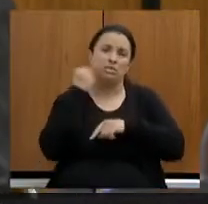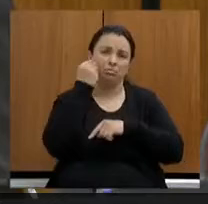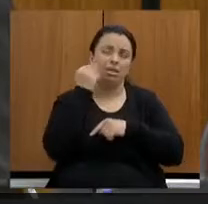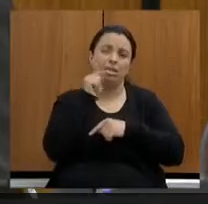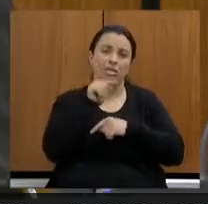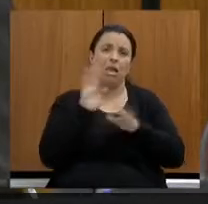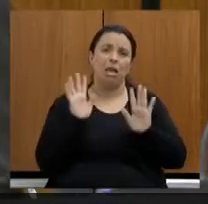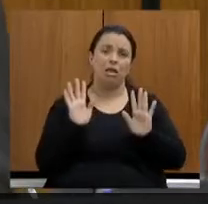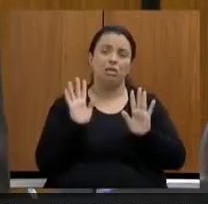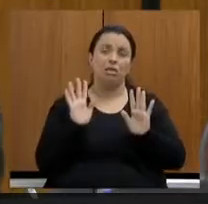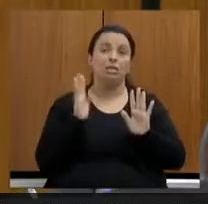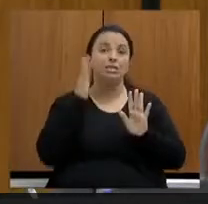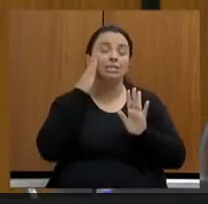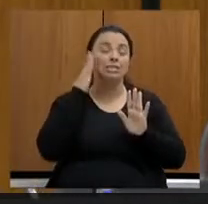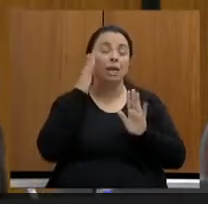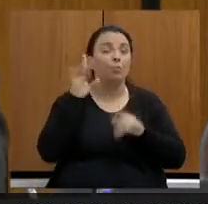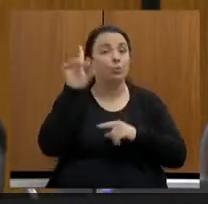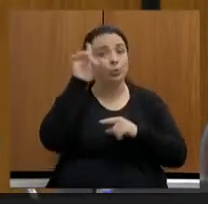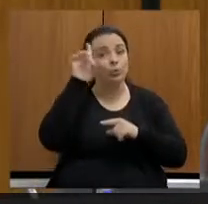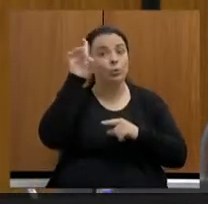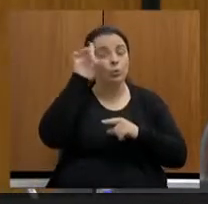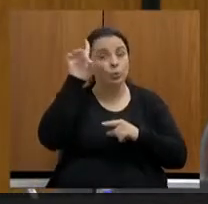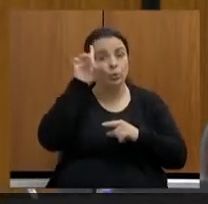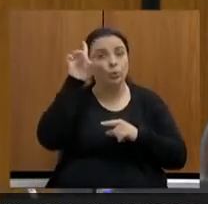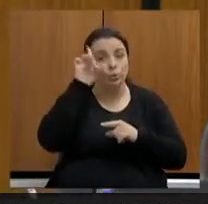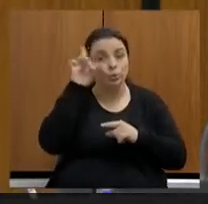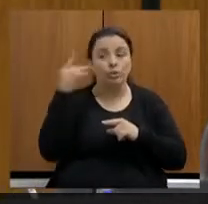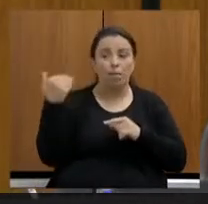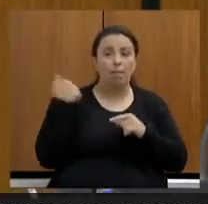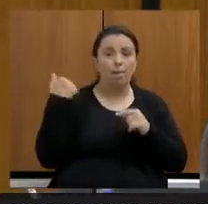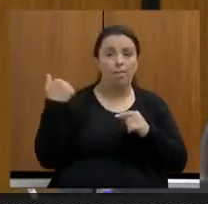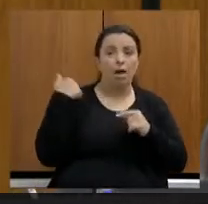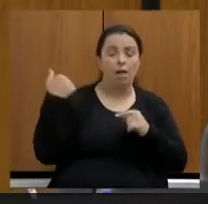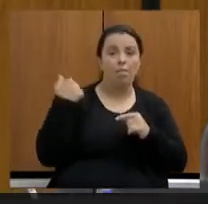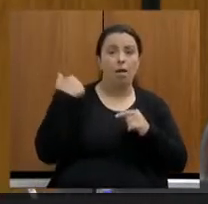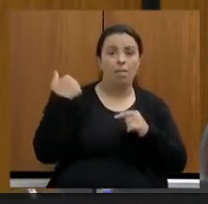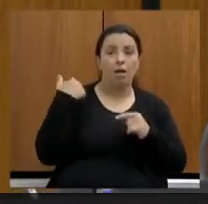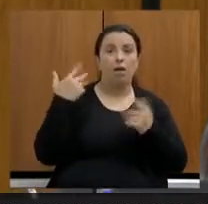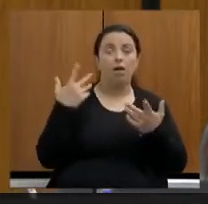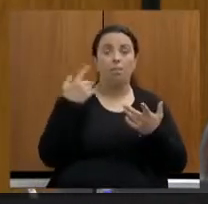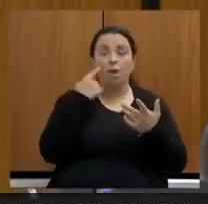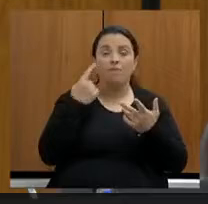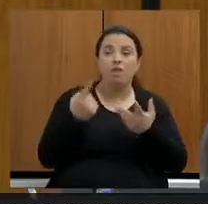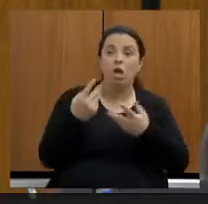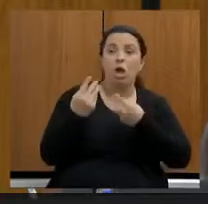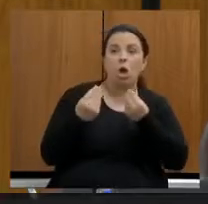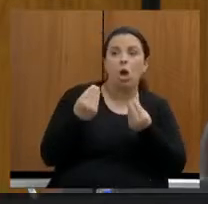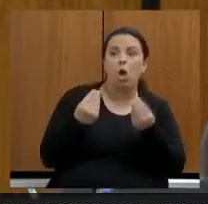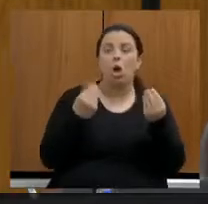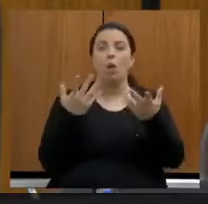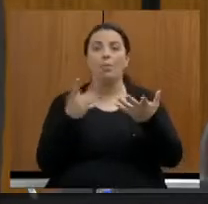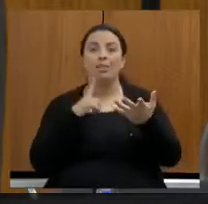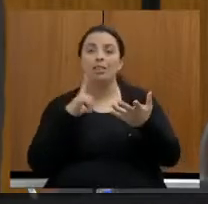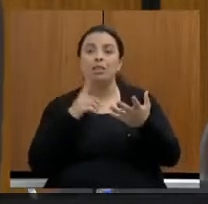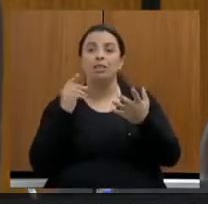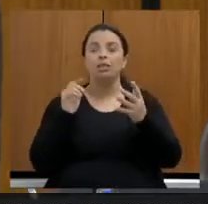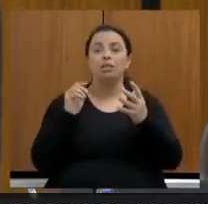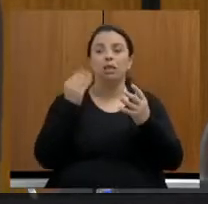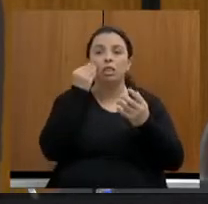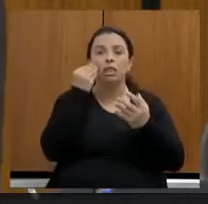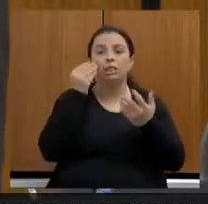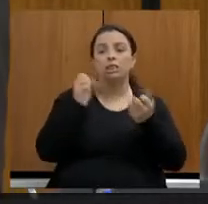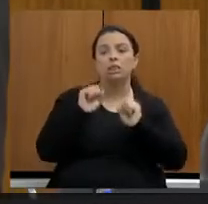sabemos o que isso acontece todos os dias nós somos acionados para gente tá lhe procurando fazer a defesa